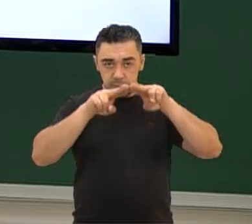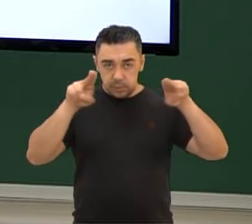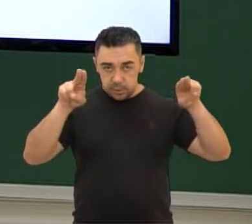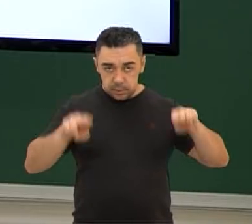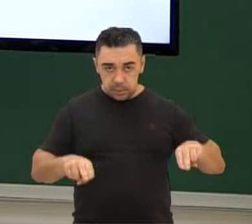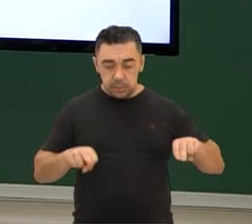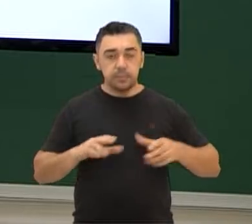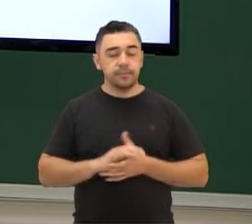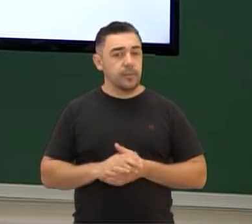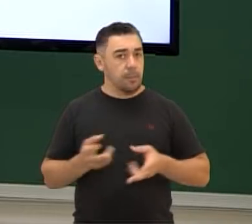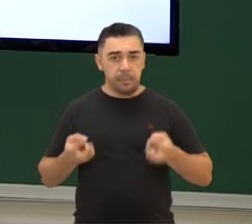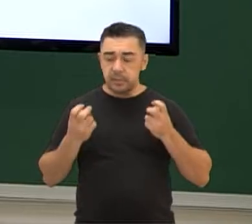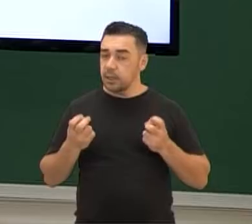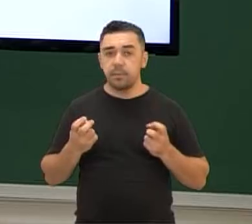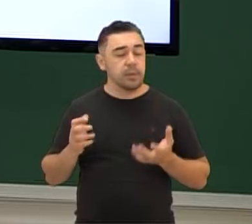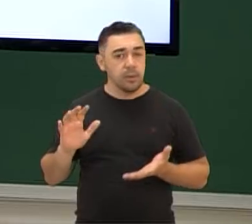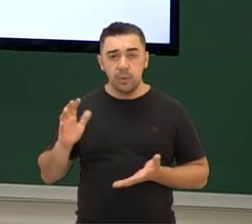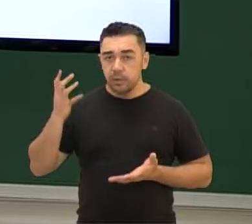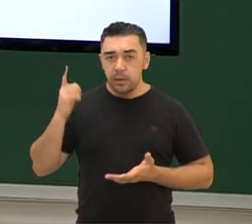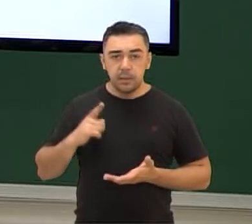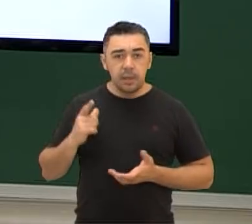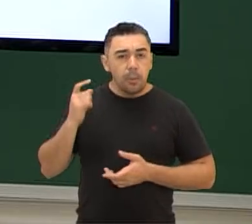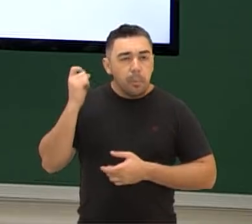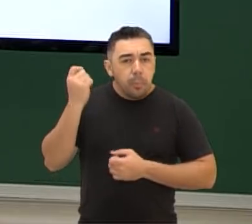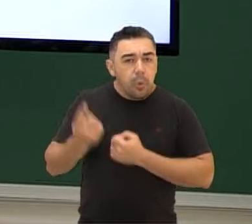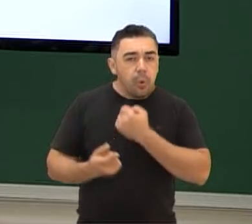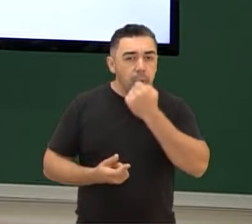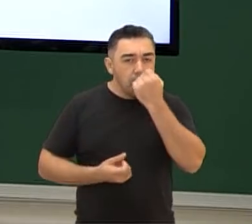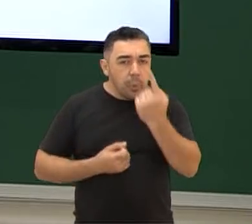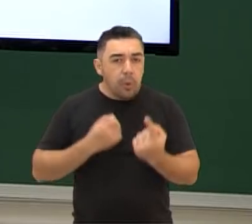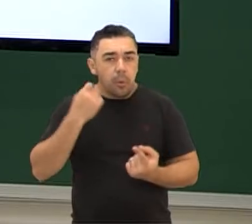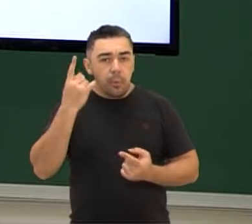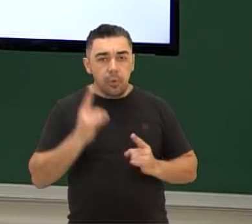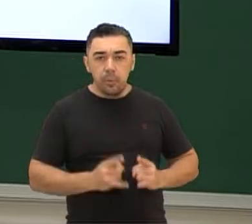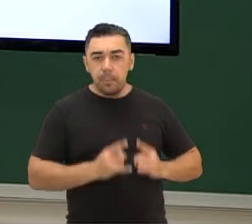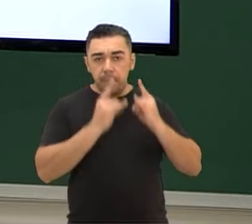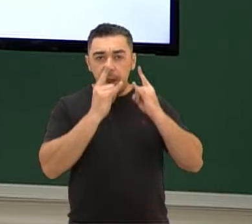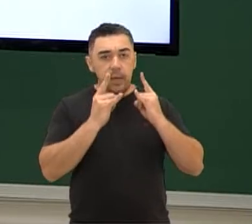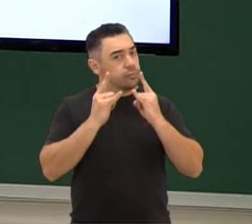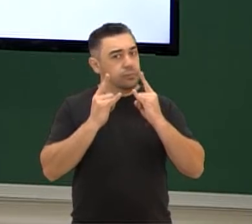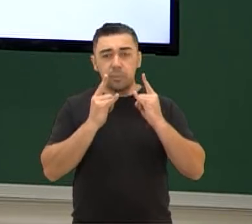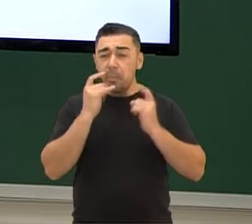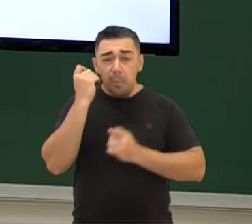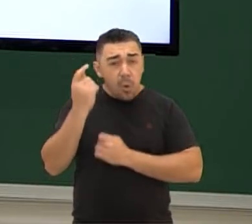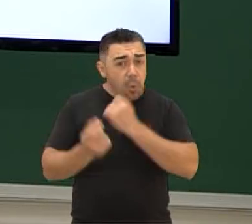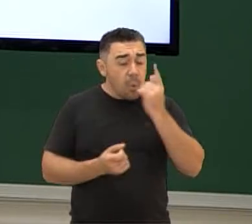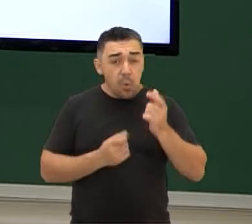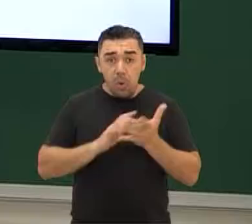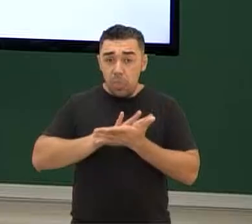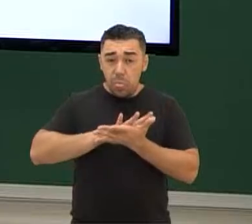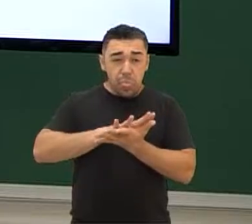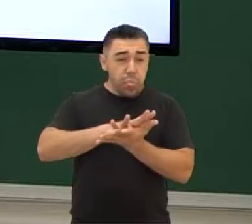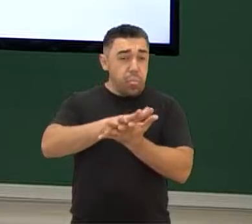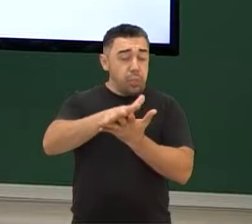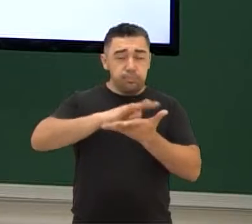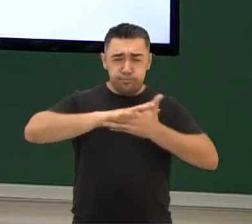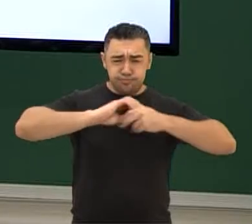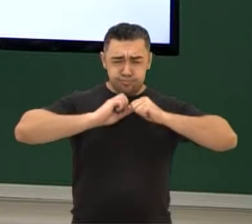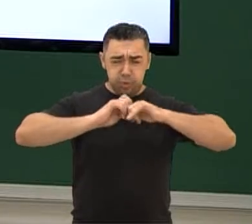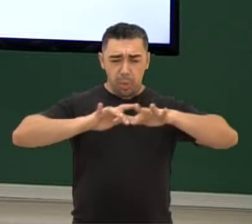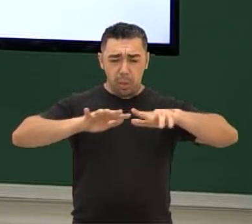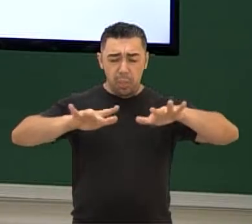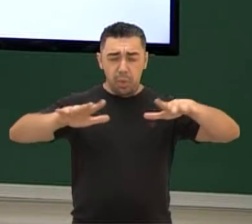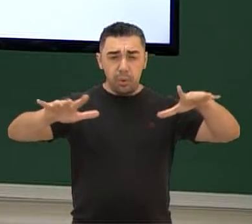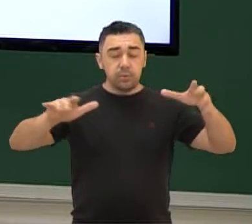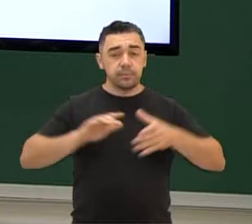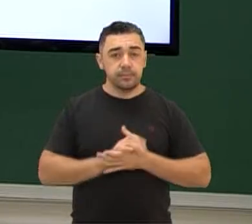existe. Poucos escombros sobraram. Nem construções inteiras sobraram nessa região central próxima à